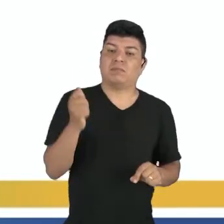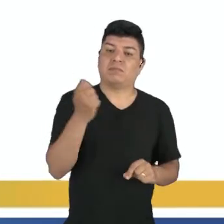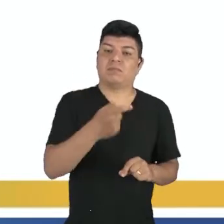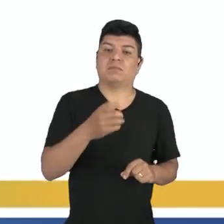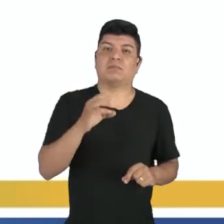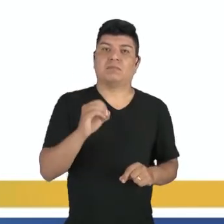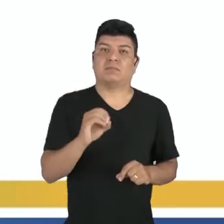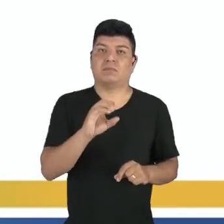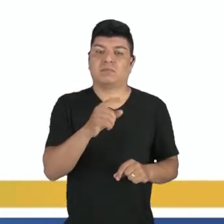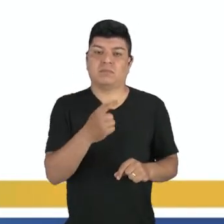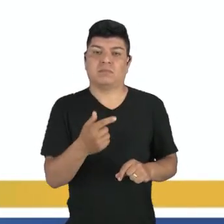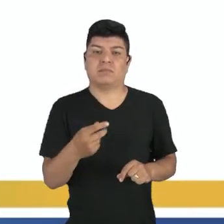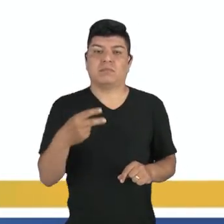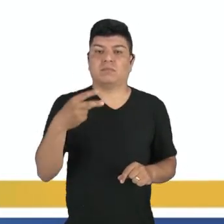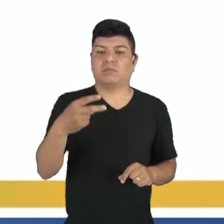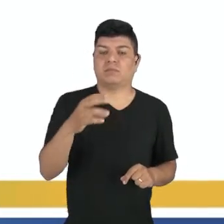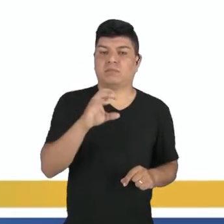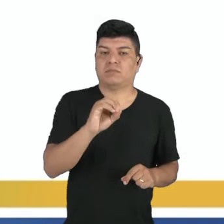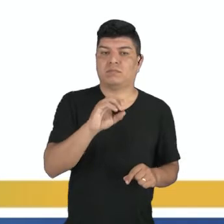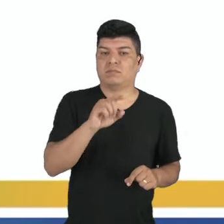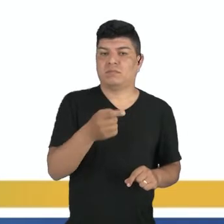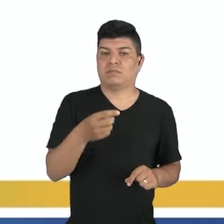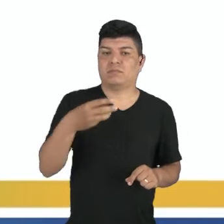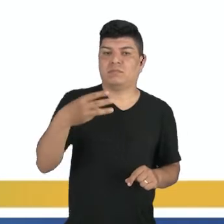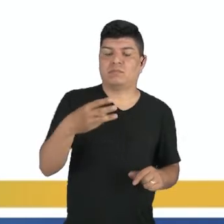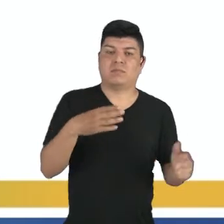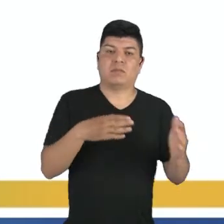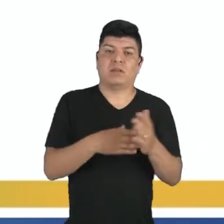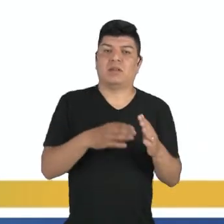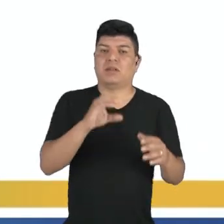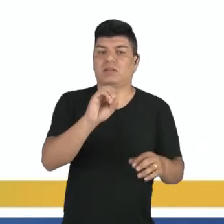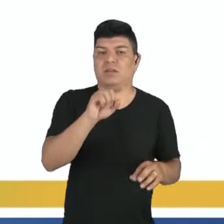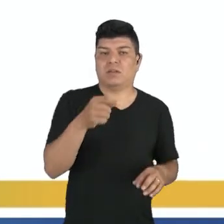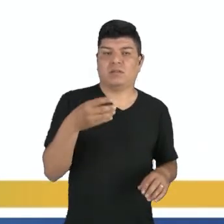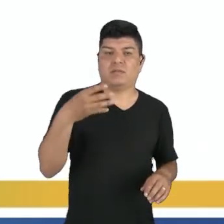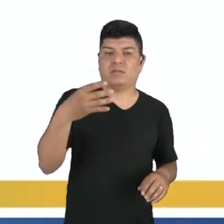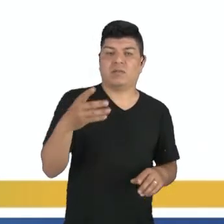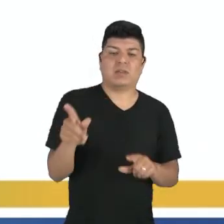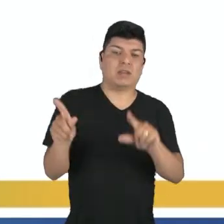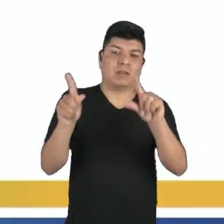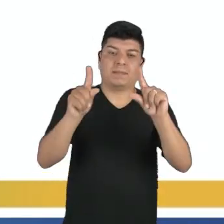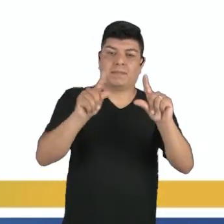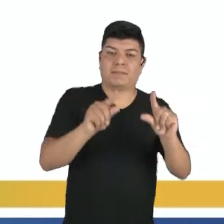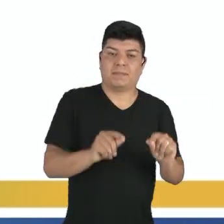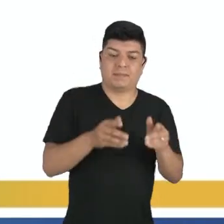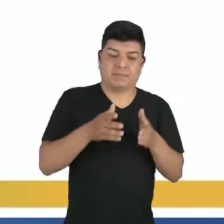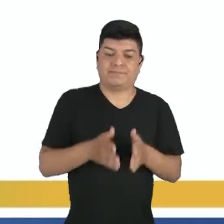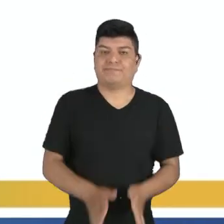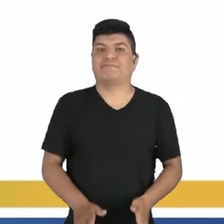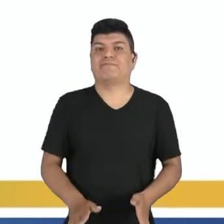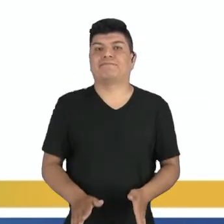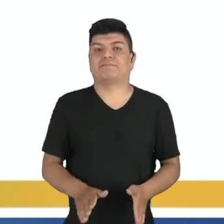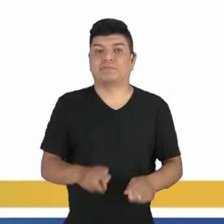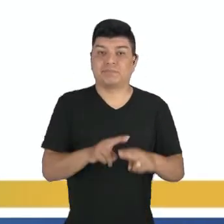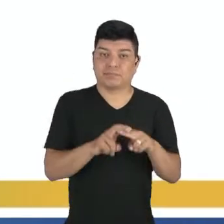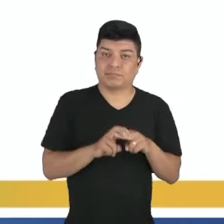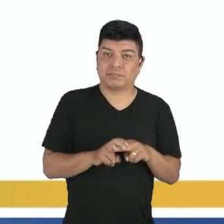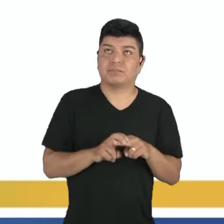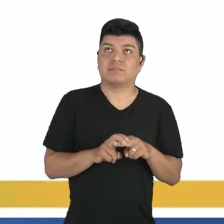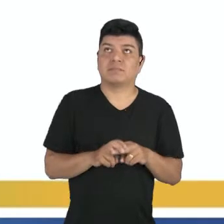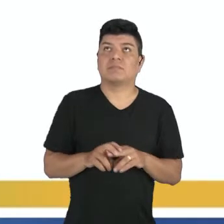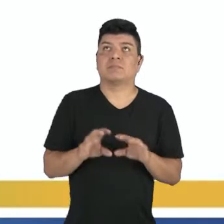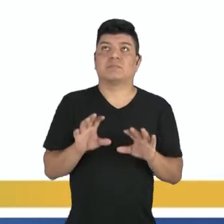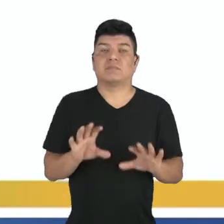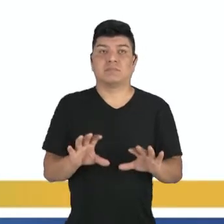0 0,2 0,3 até 0,4 por cento menos de taxa de nascimento Então é